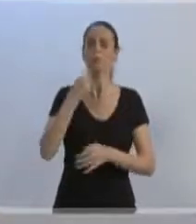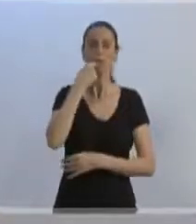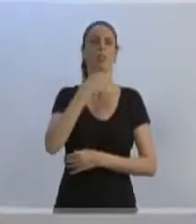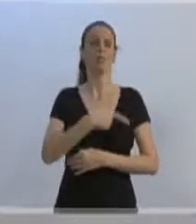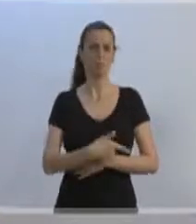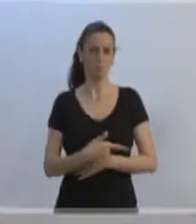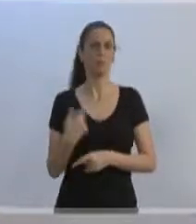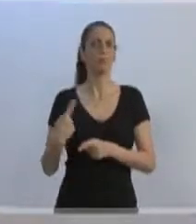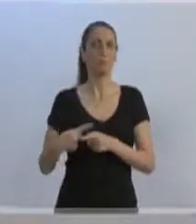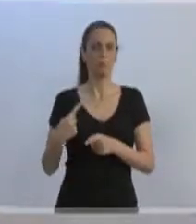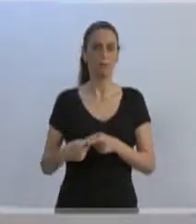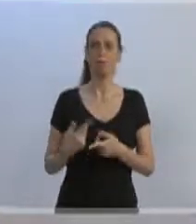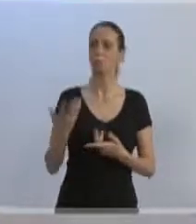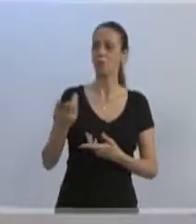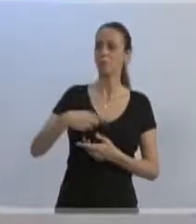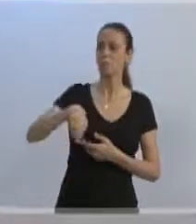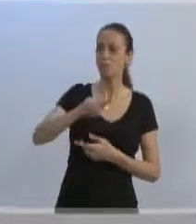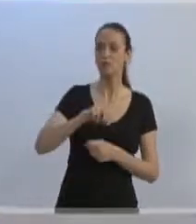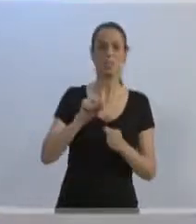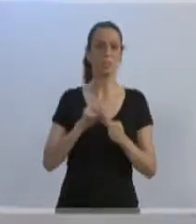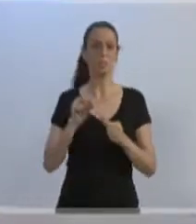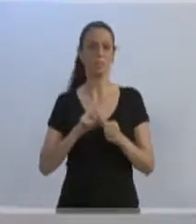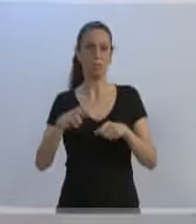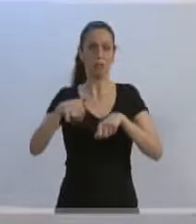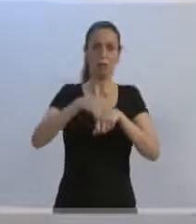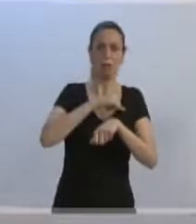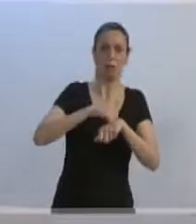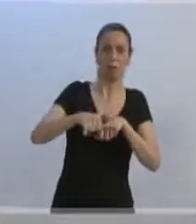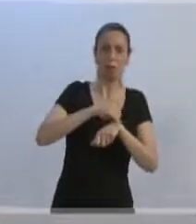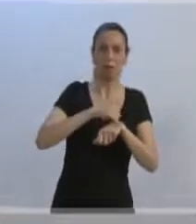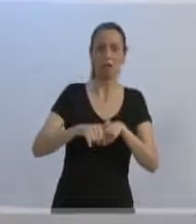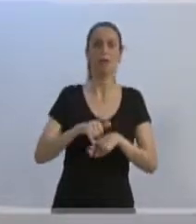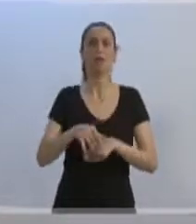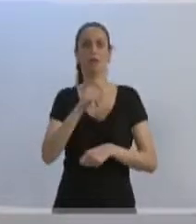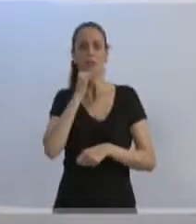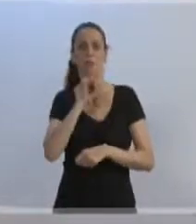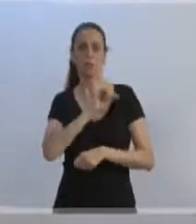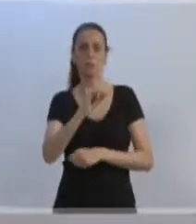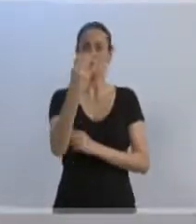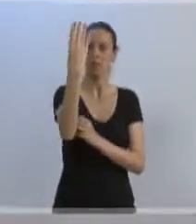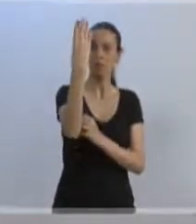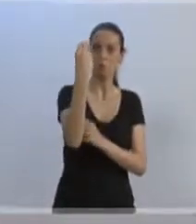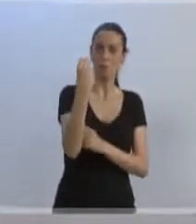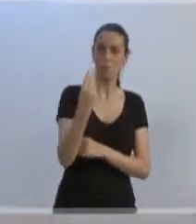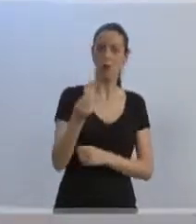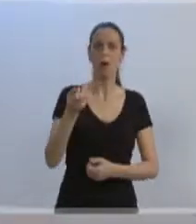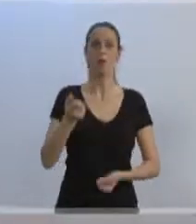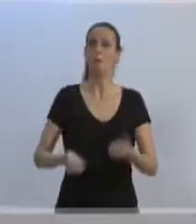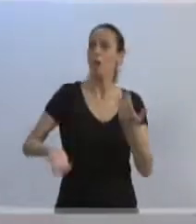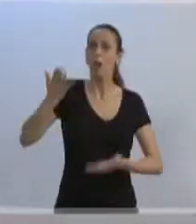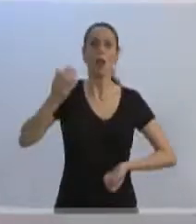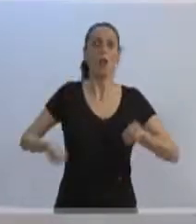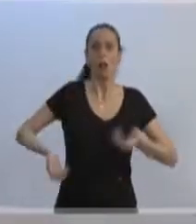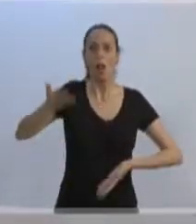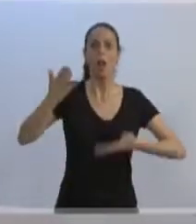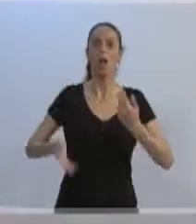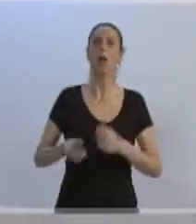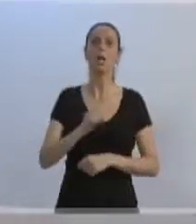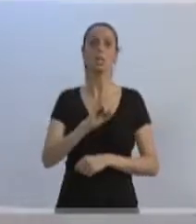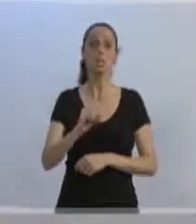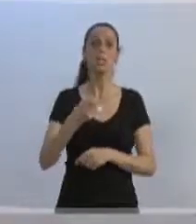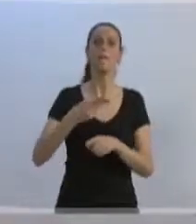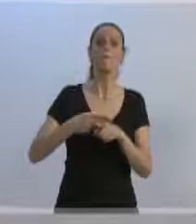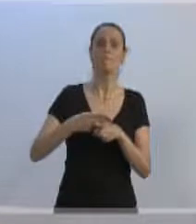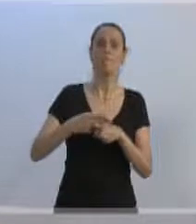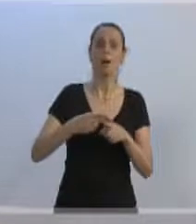pra você malabares na na sinaleira se for correr com os malabares e que fazem malabares com facão chama quem